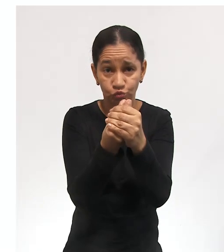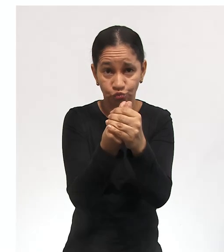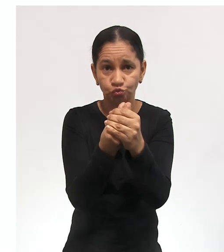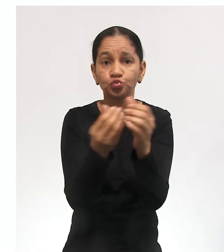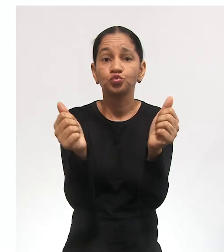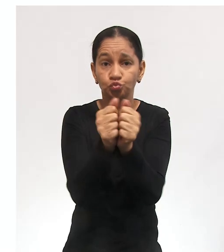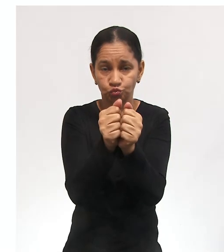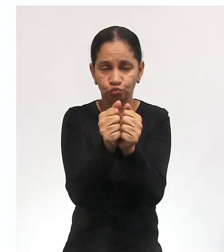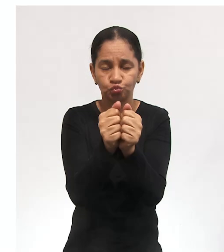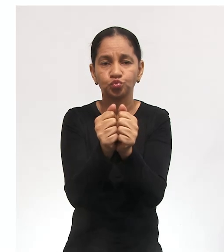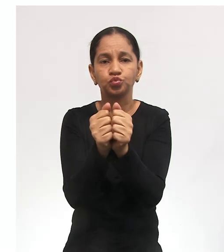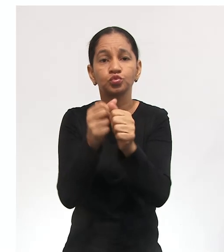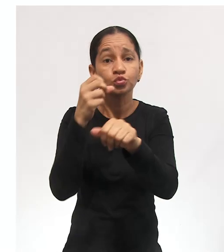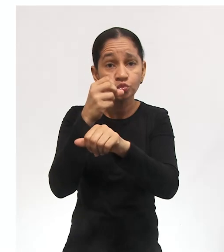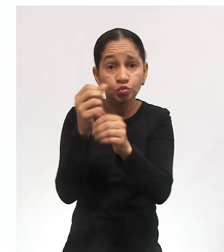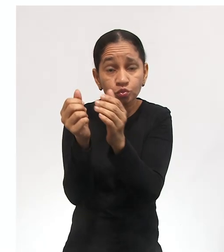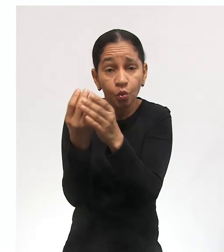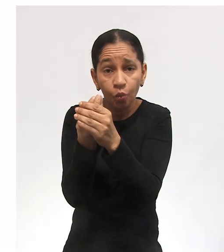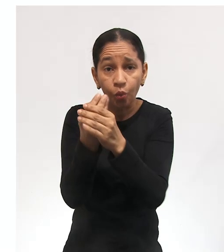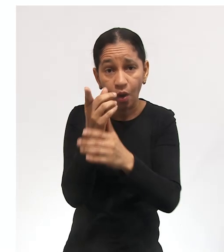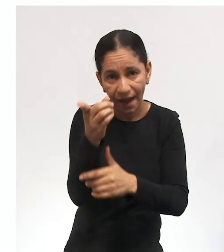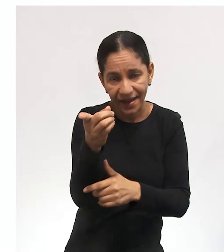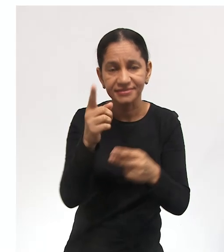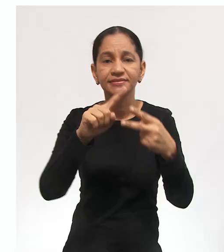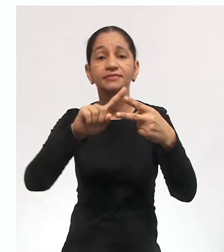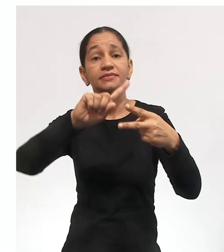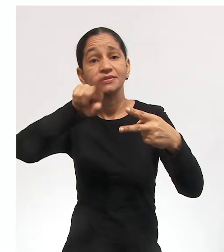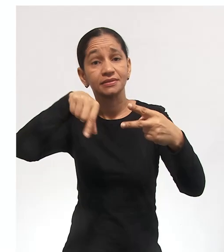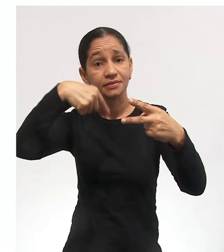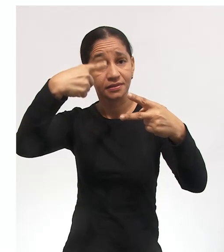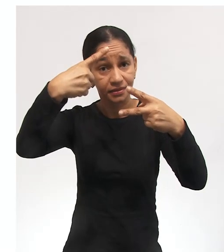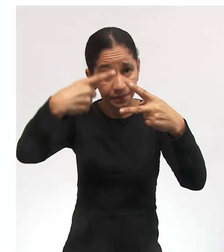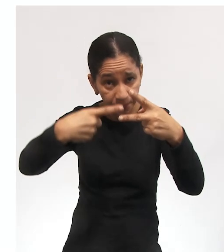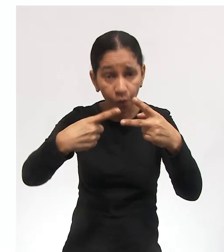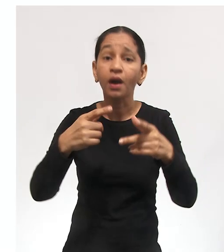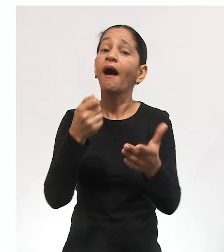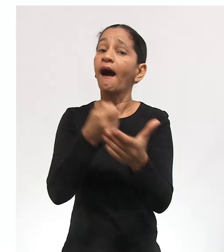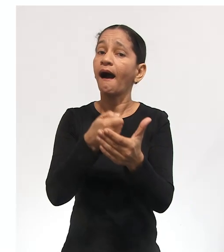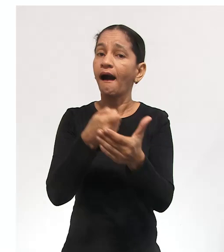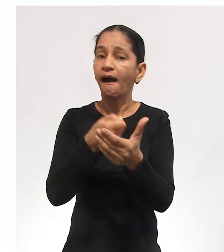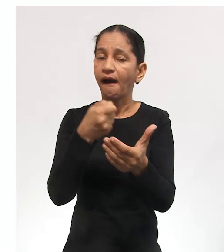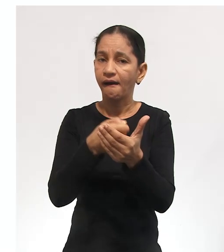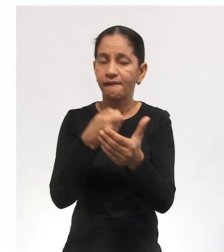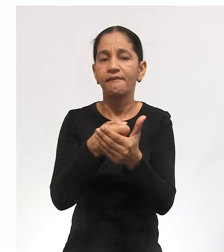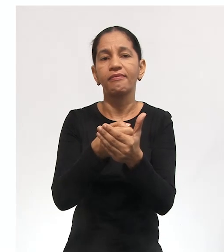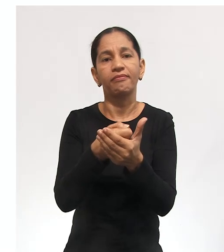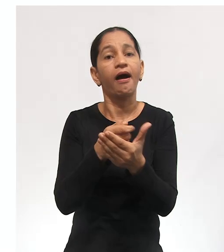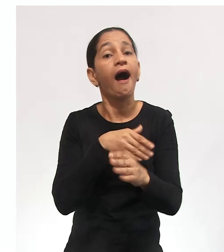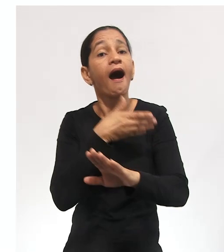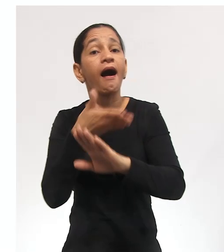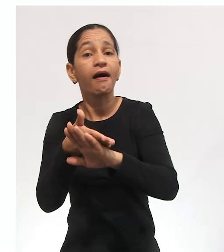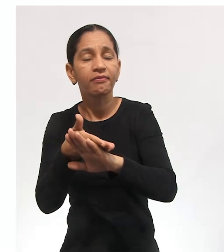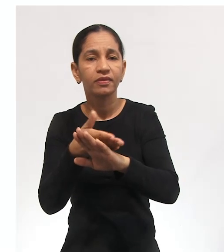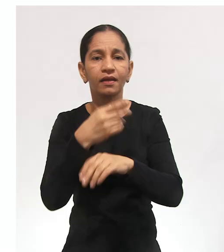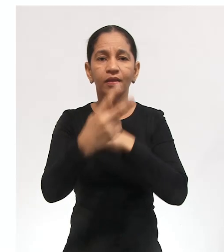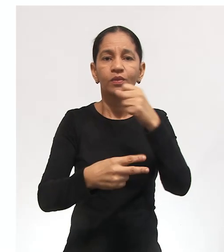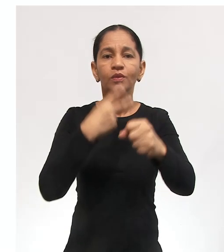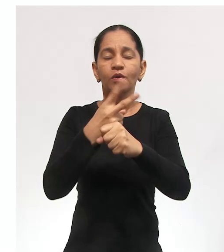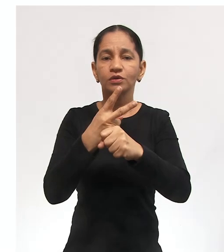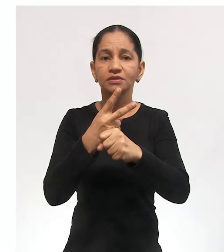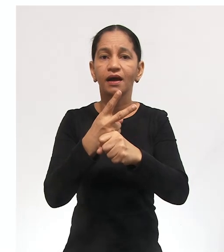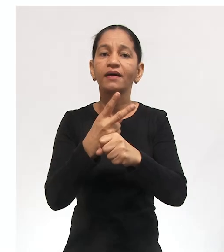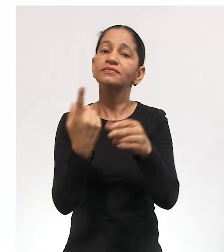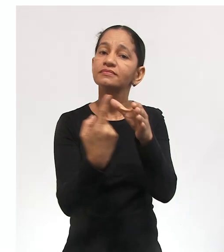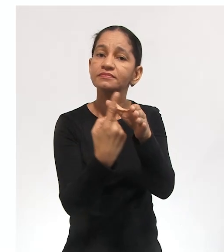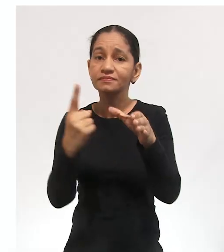parte da sociedade, desde que esse direito seja cobrado em até 2 anos após a minha